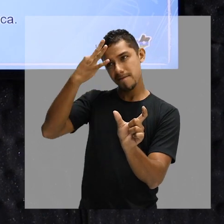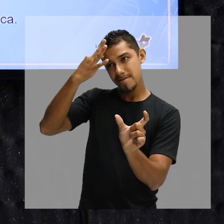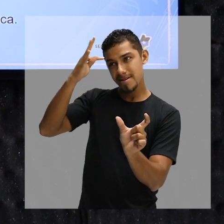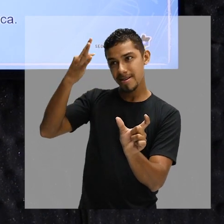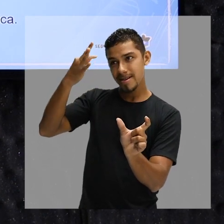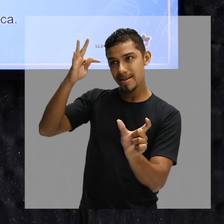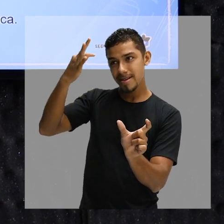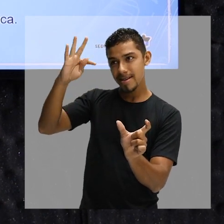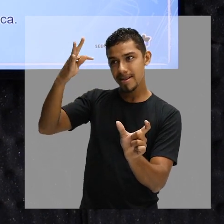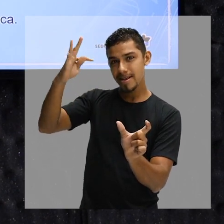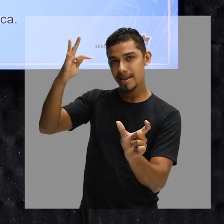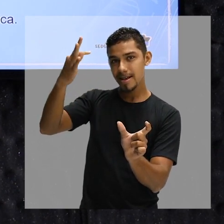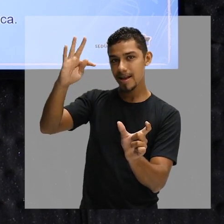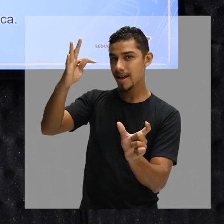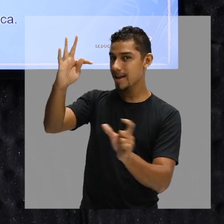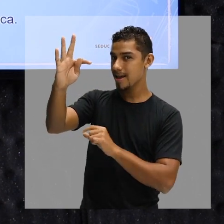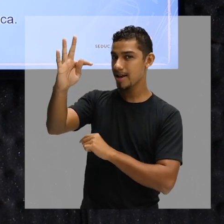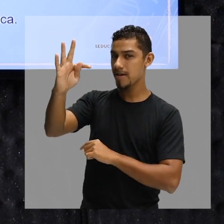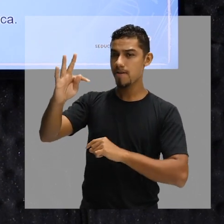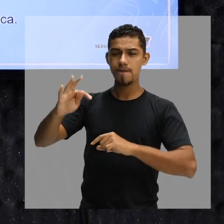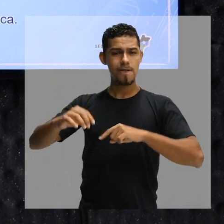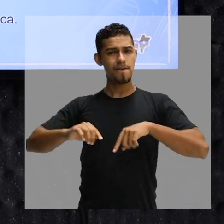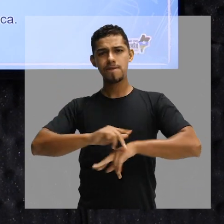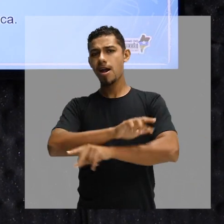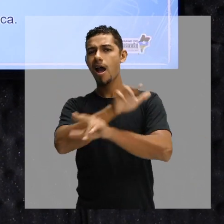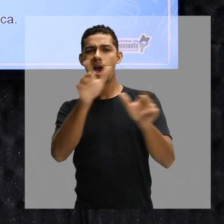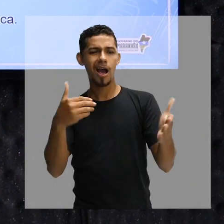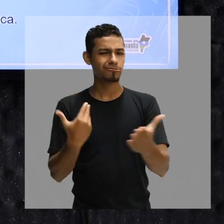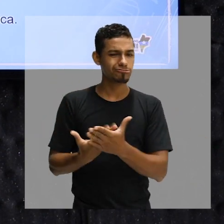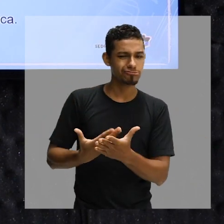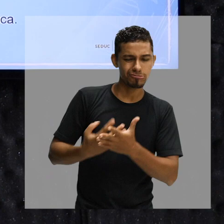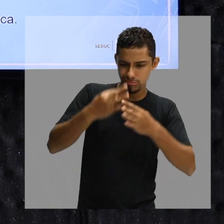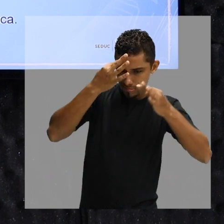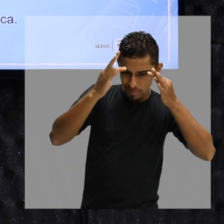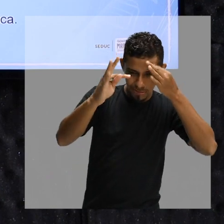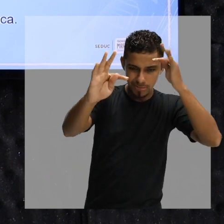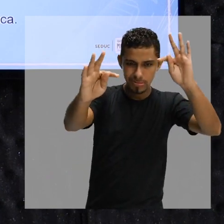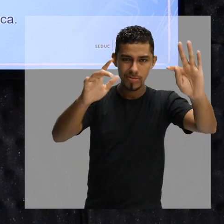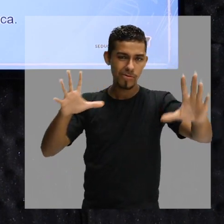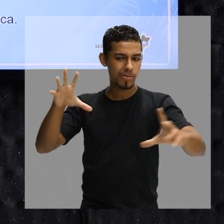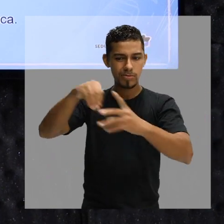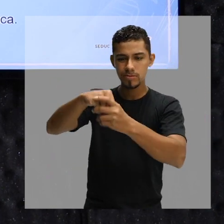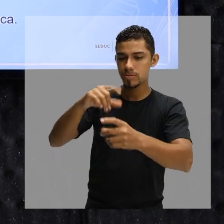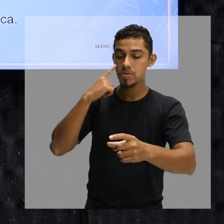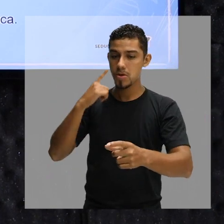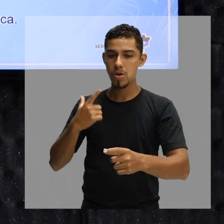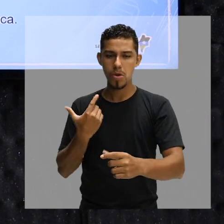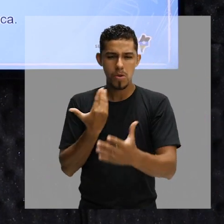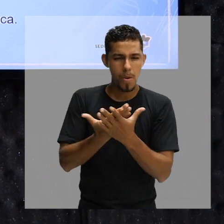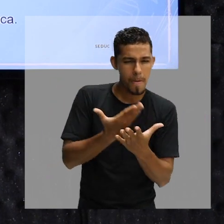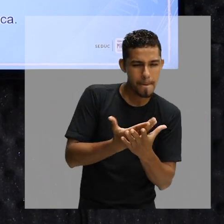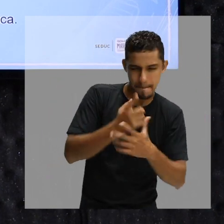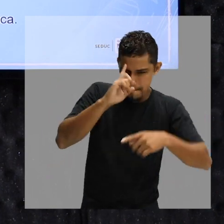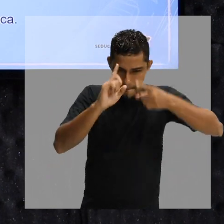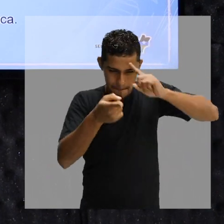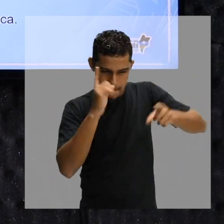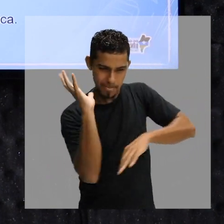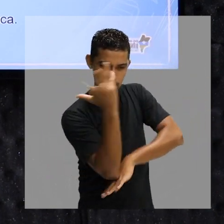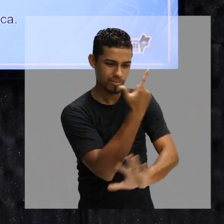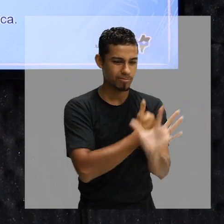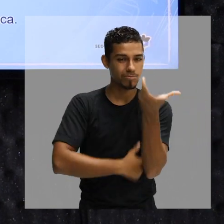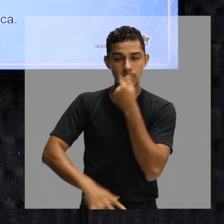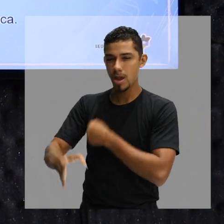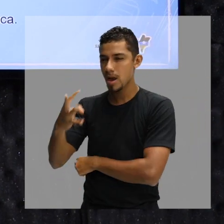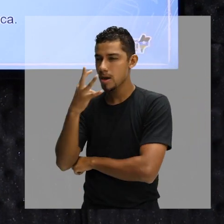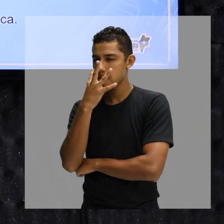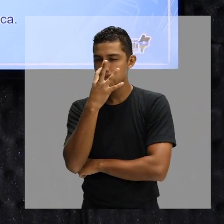o quê? Alicerçadas ao domínio da natureza, o estudo da natureza e a observação da natureza, correto? Então,